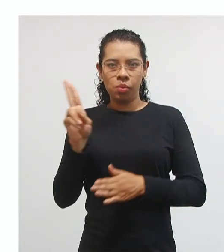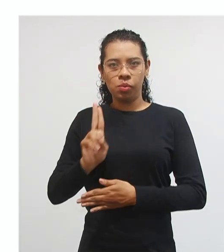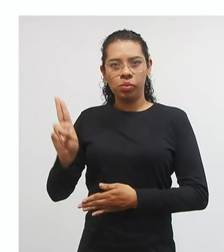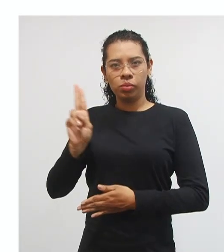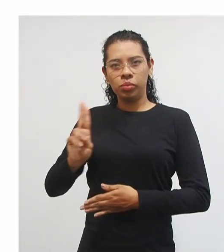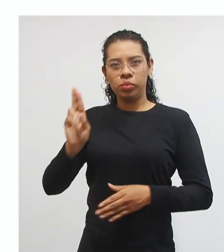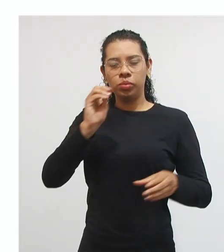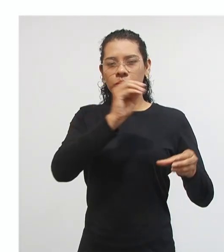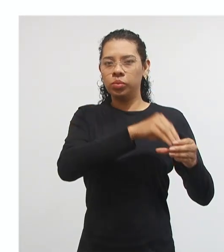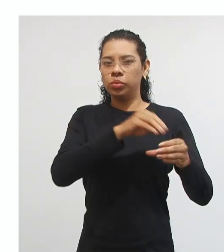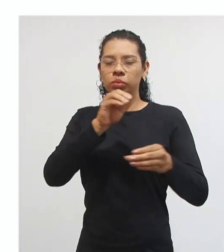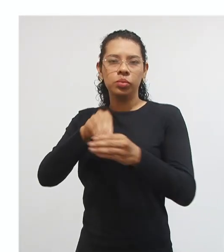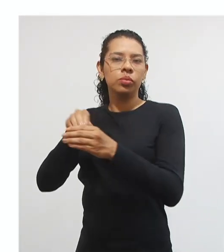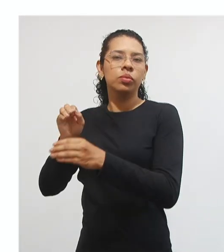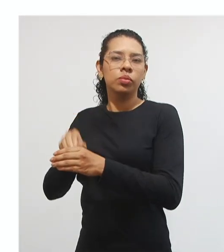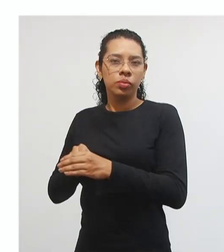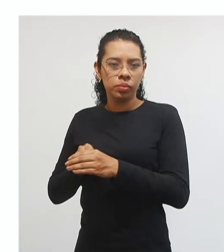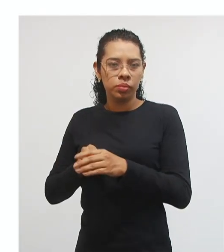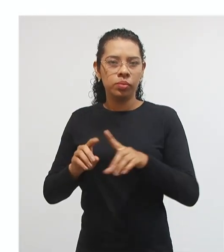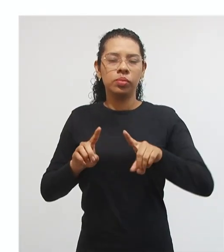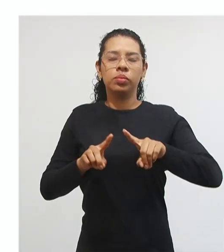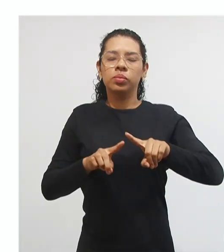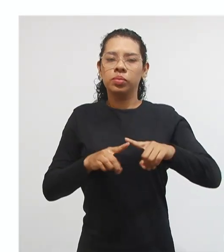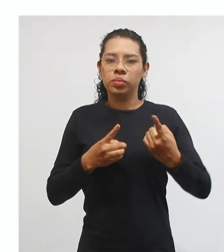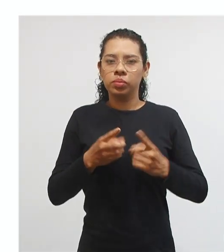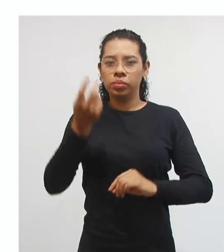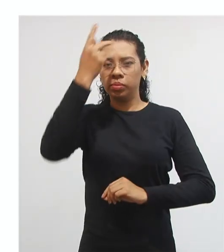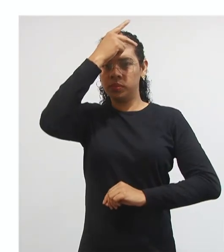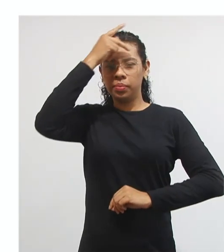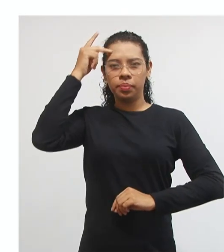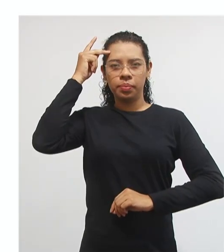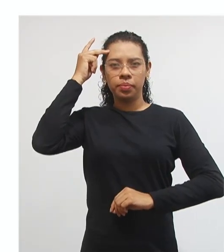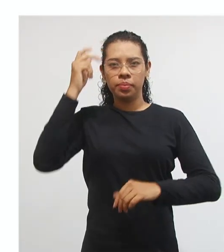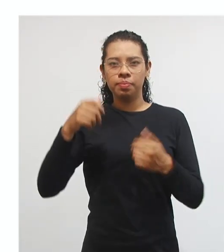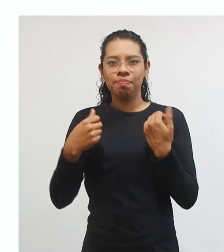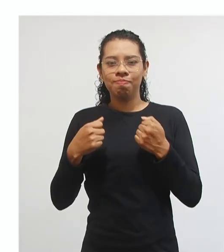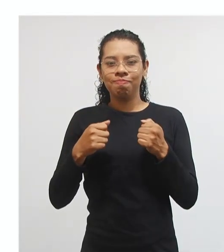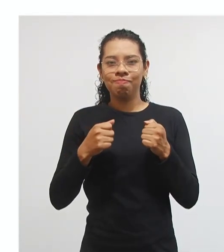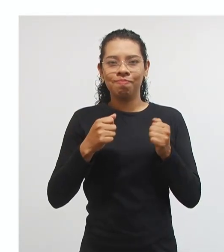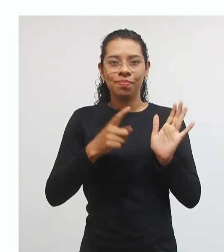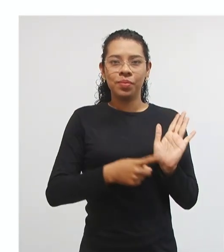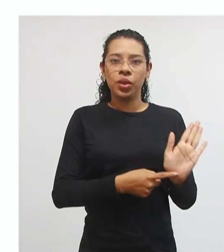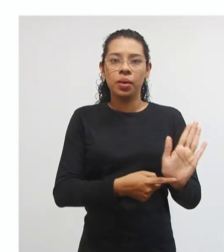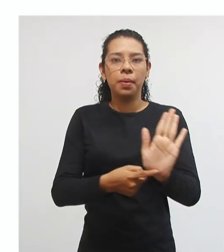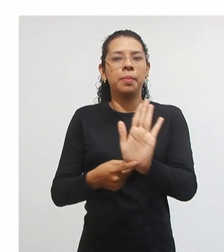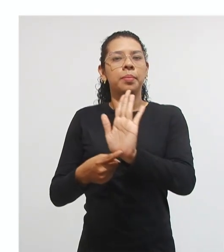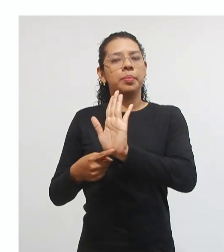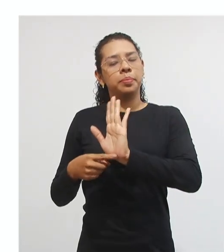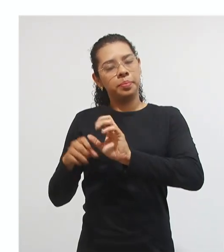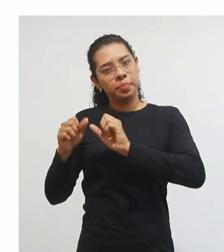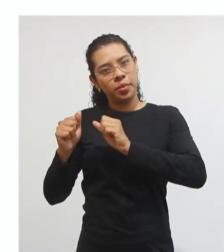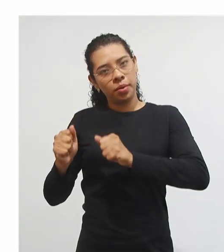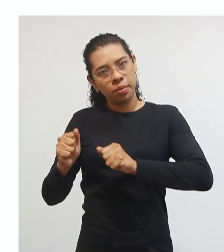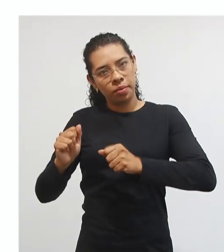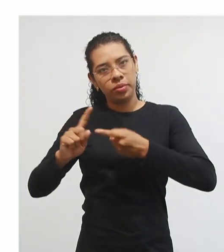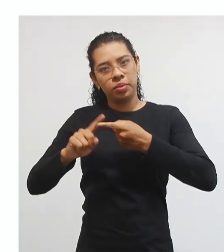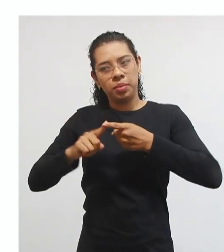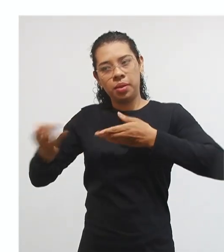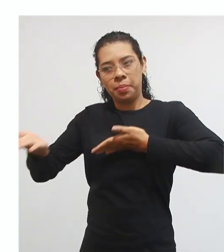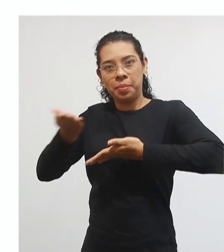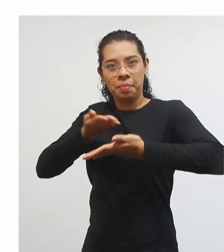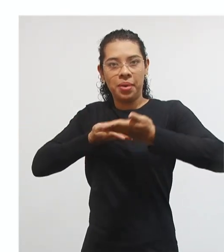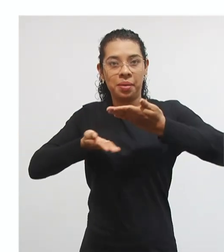concorrer, a pessoa tem que fazer um determinado marketing, né? Ele também pode-se dizer que ele é um cruzamento do